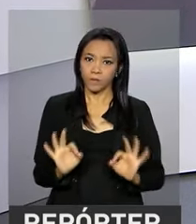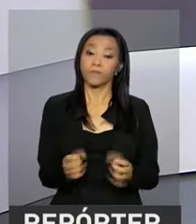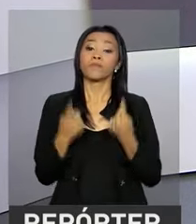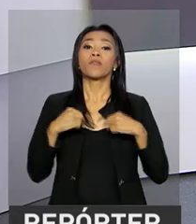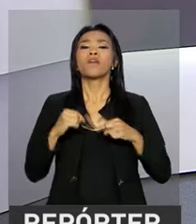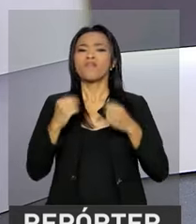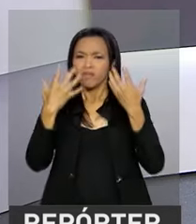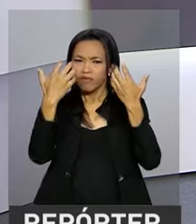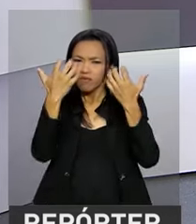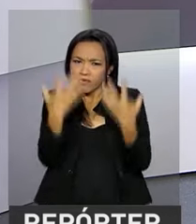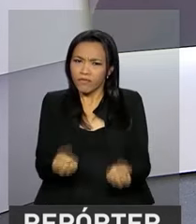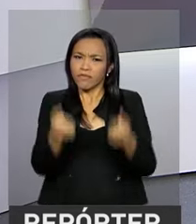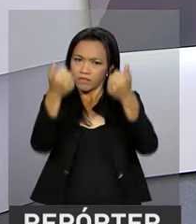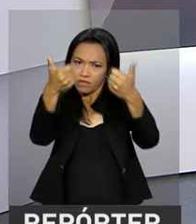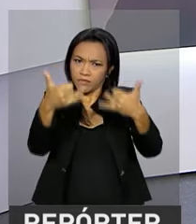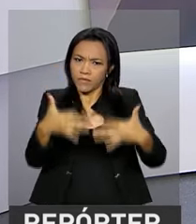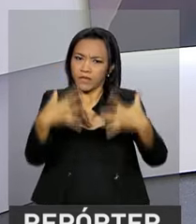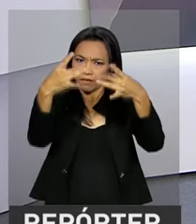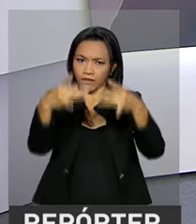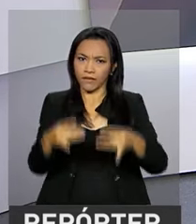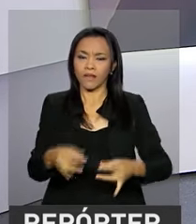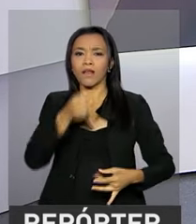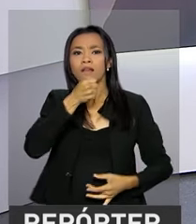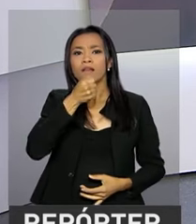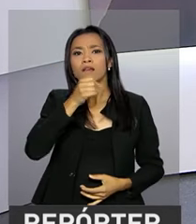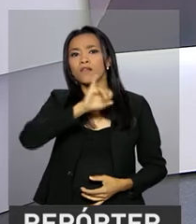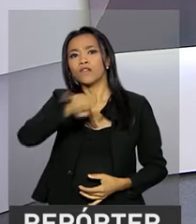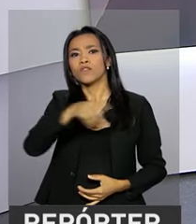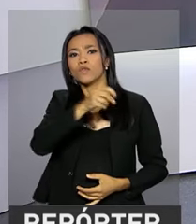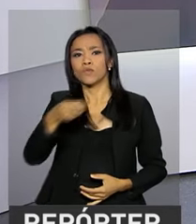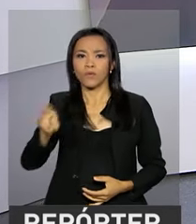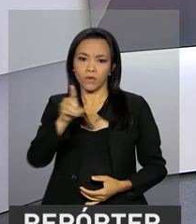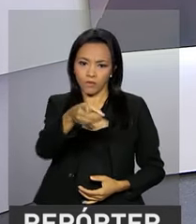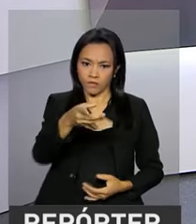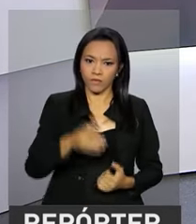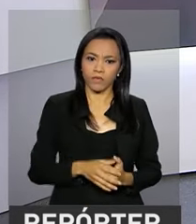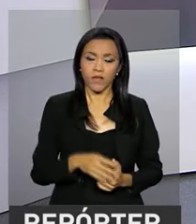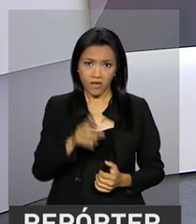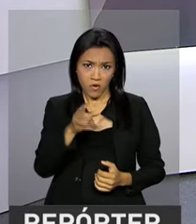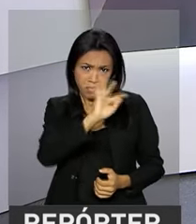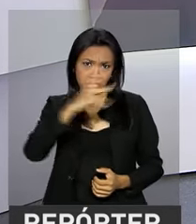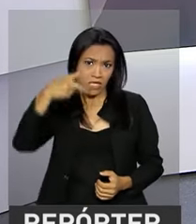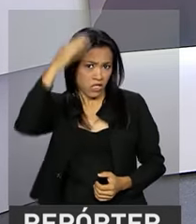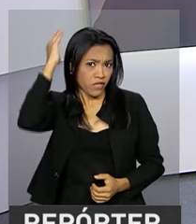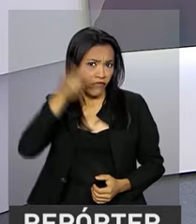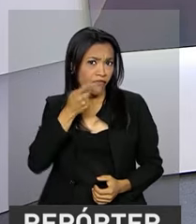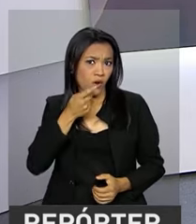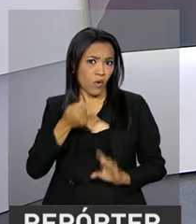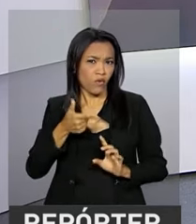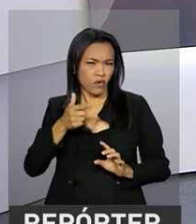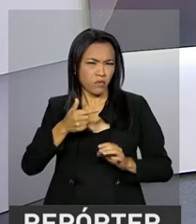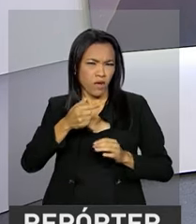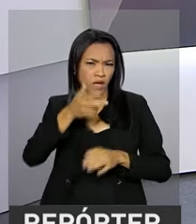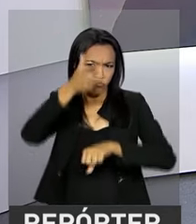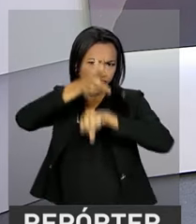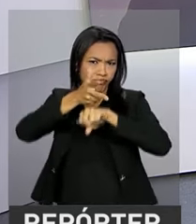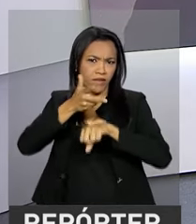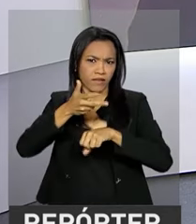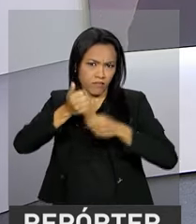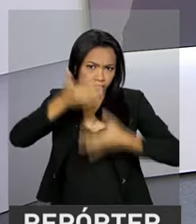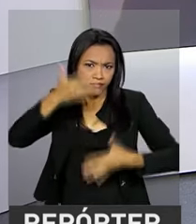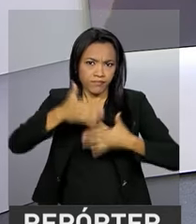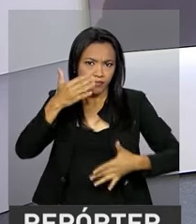as informações ao vivo pra gente se joão o presidente falou isso numa gravação para as redes sociais é isso